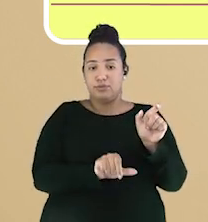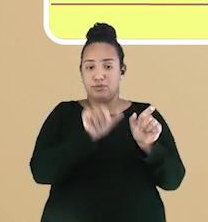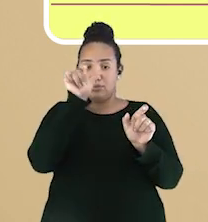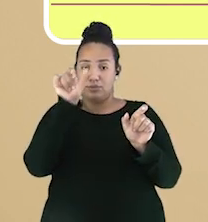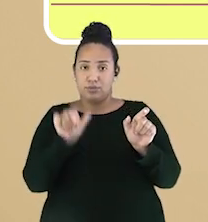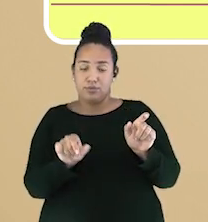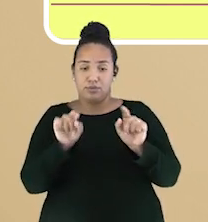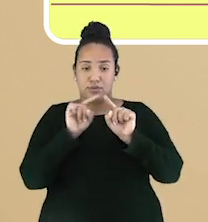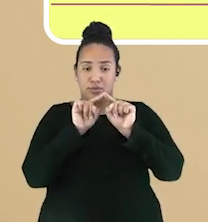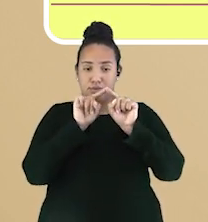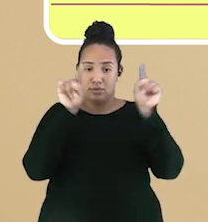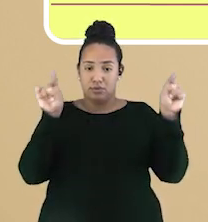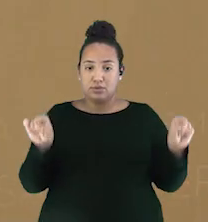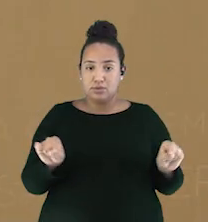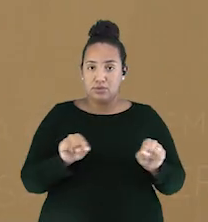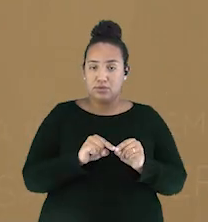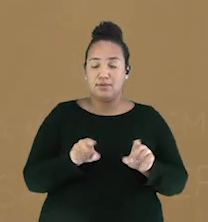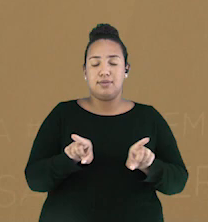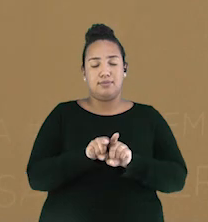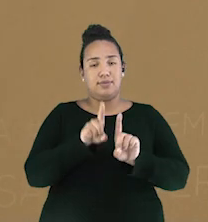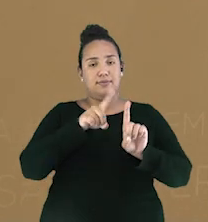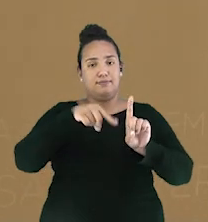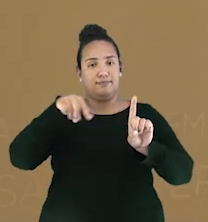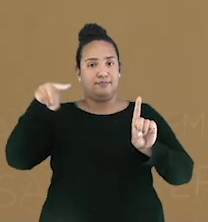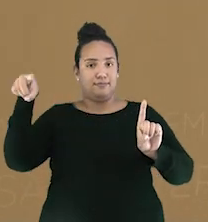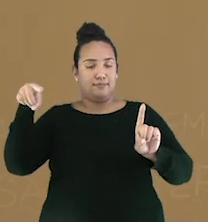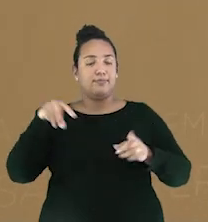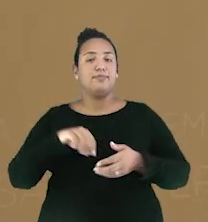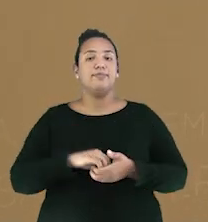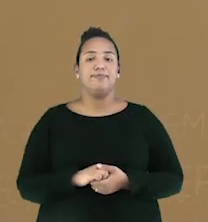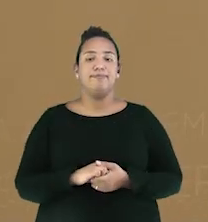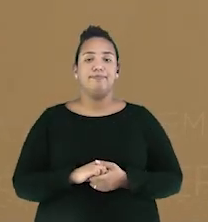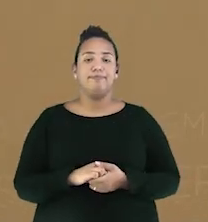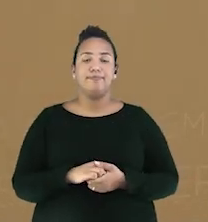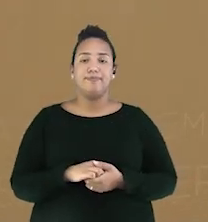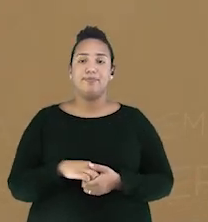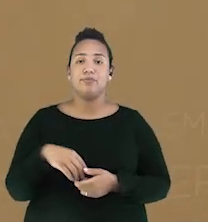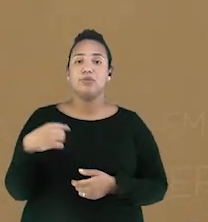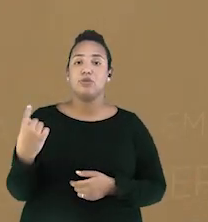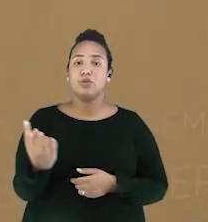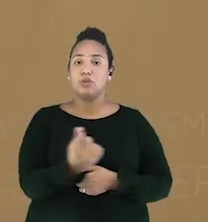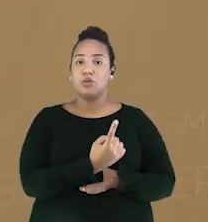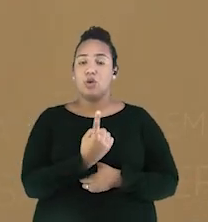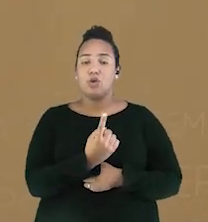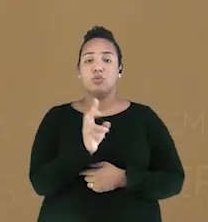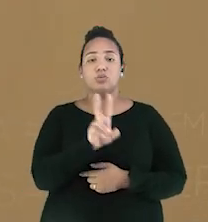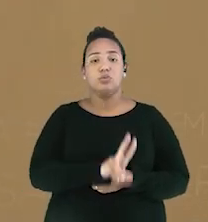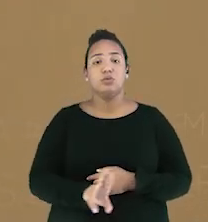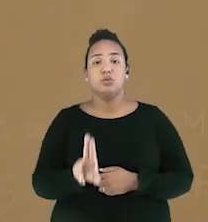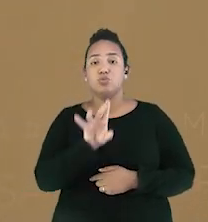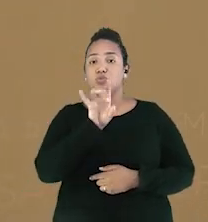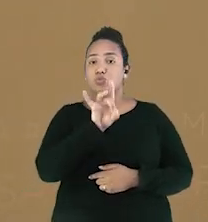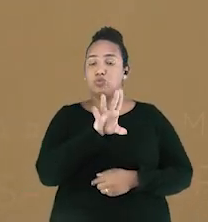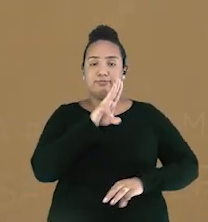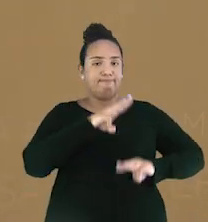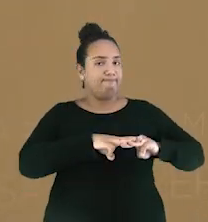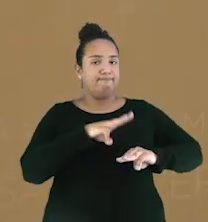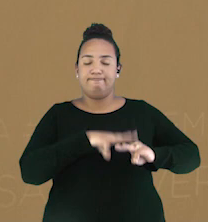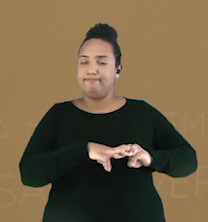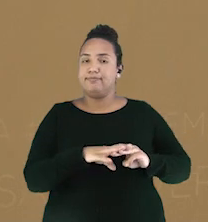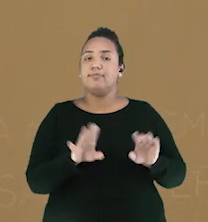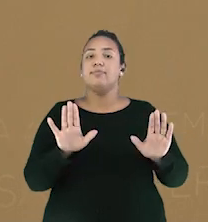e o gráfico de linha. Nós utilizamos os gráficos não apenas na matemática, como também